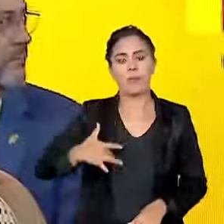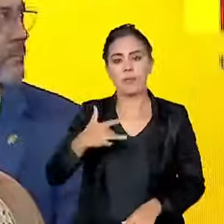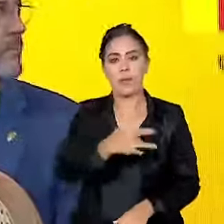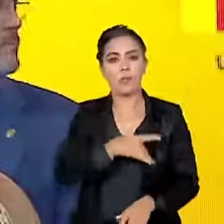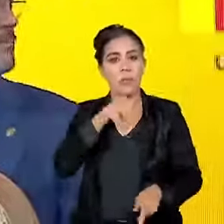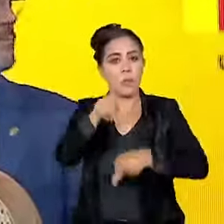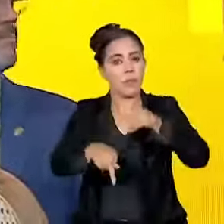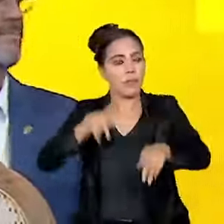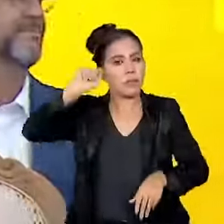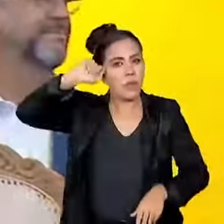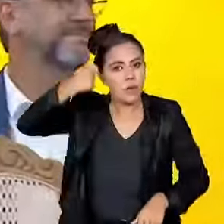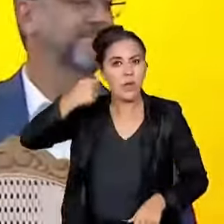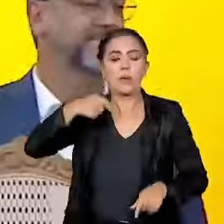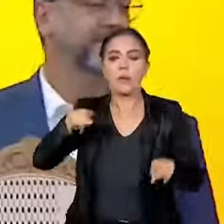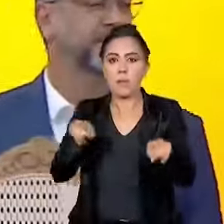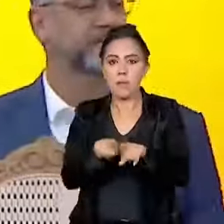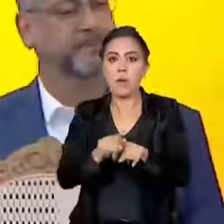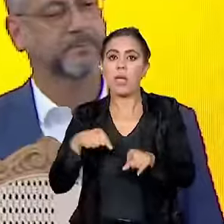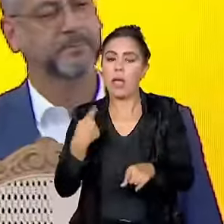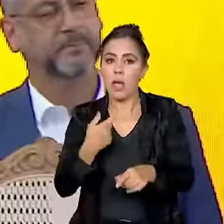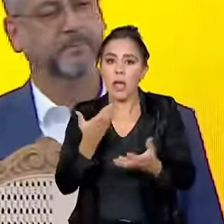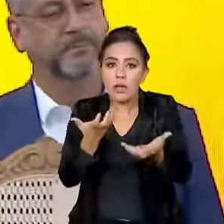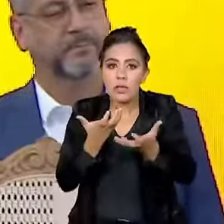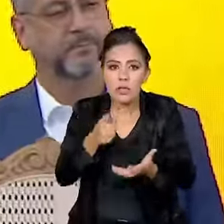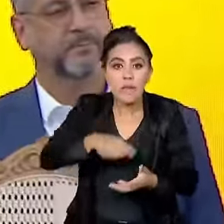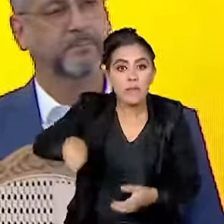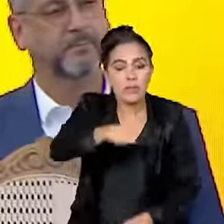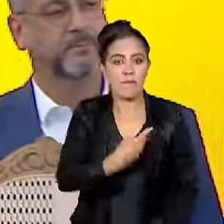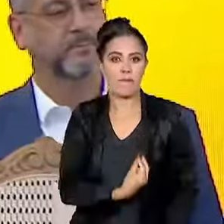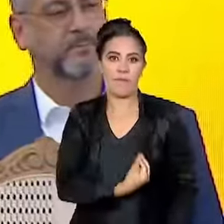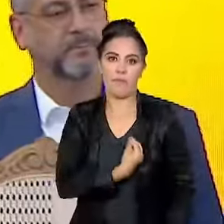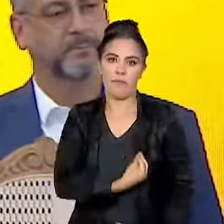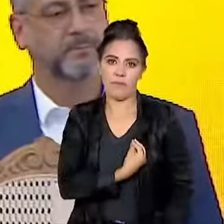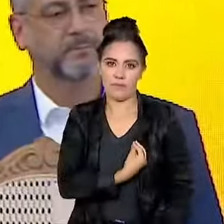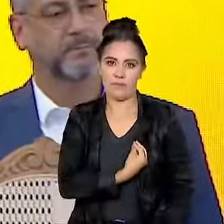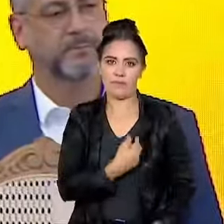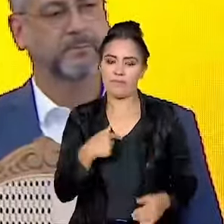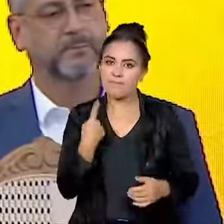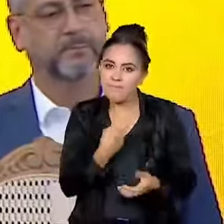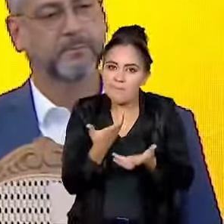com recorte para a juventude, porque a gente quer vocês vivos.